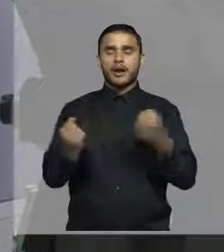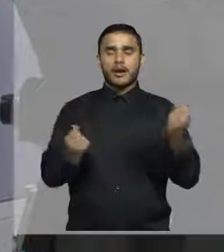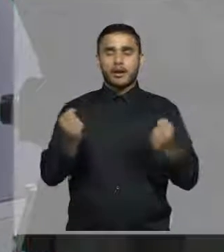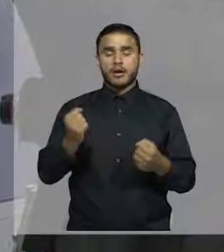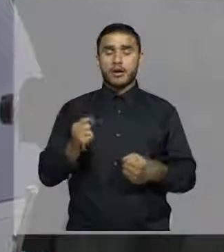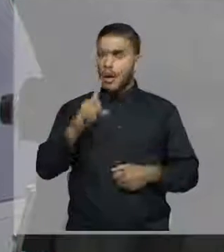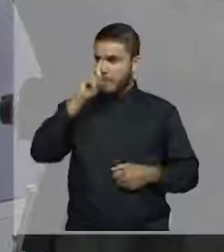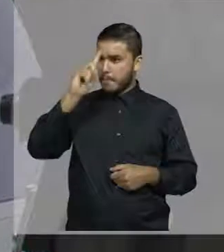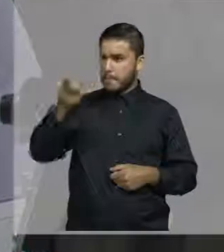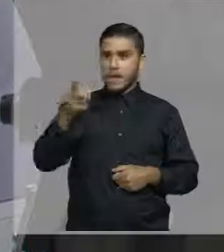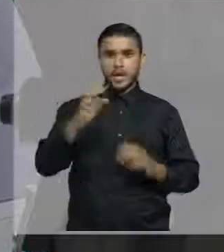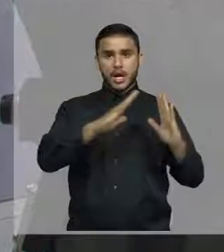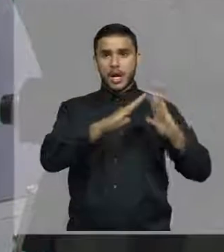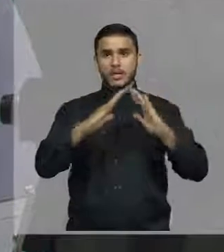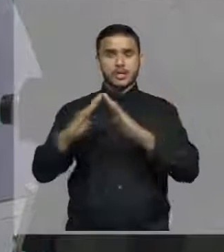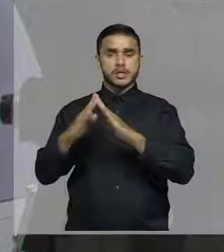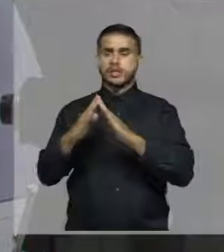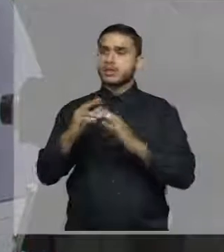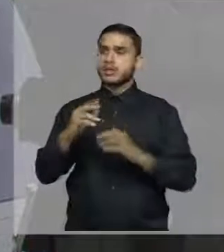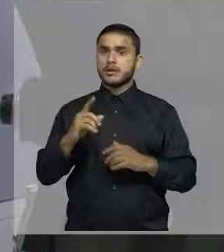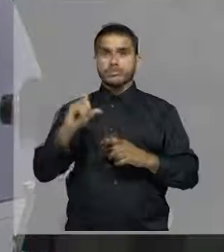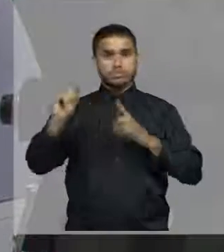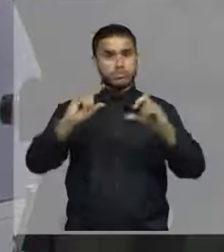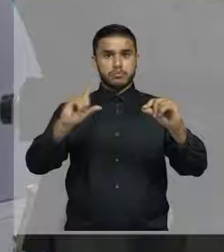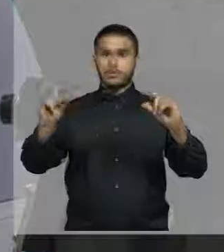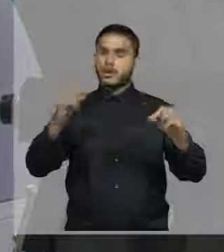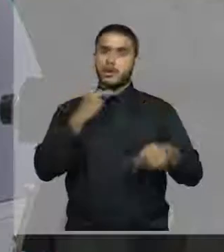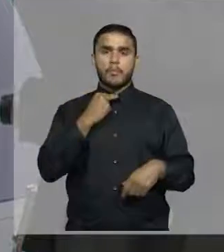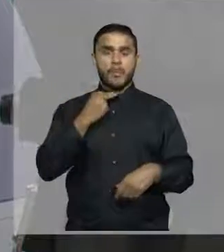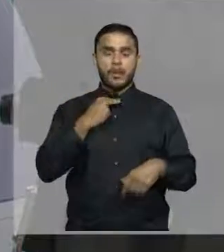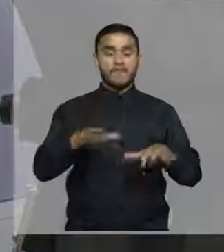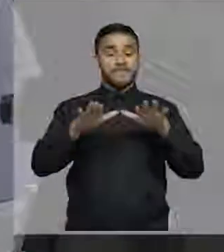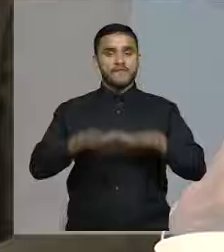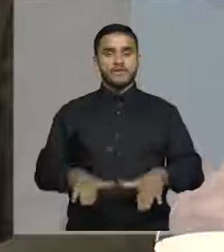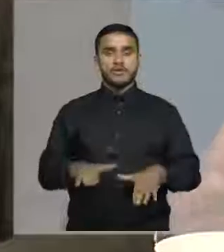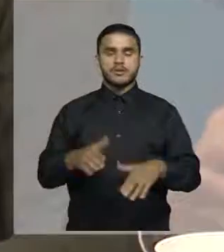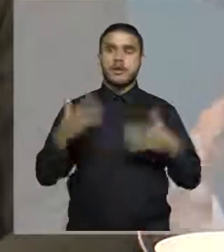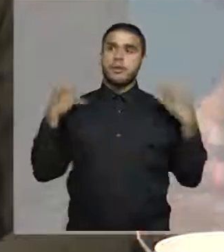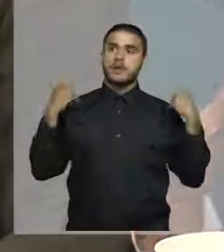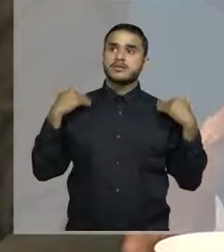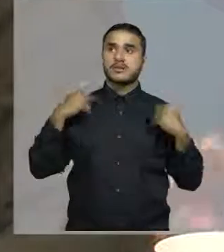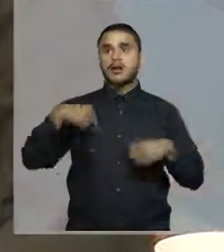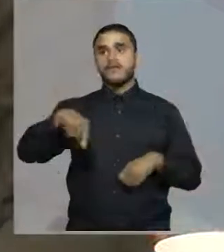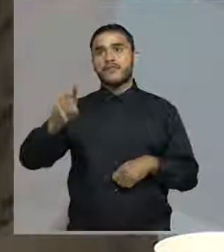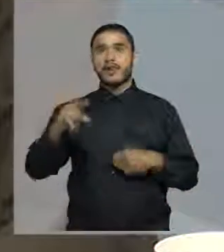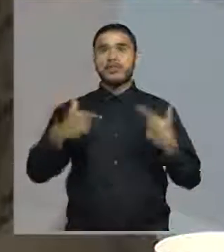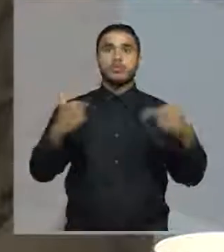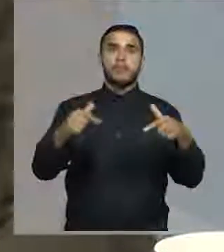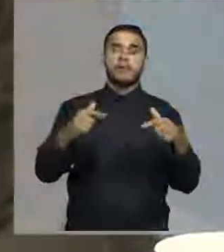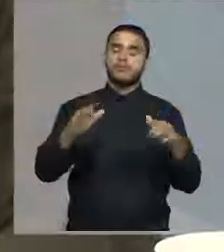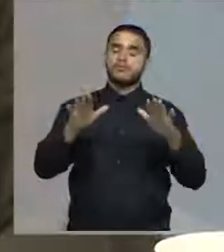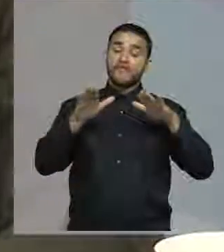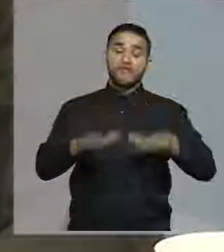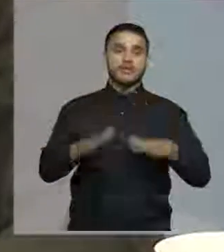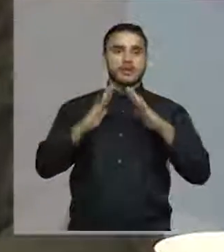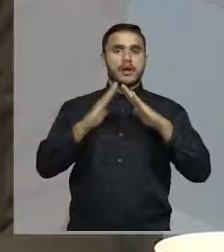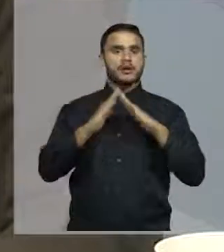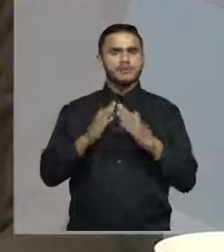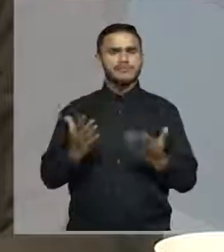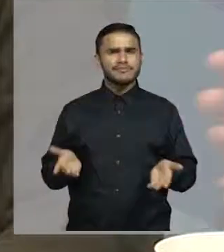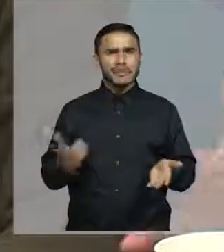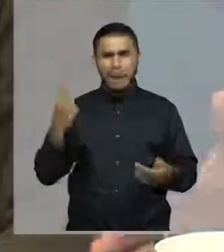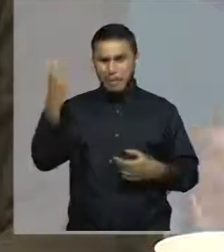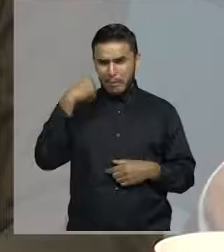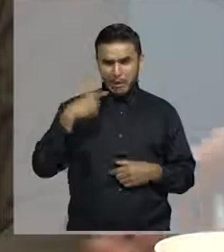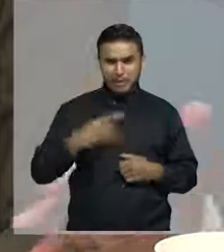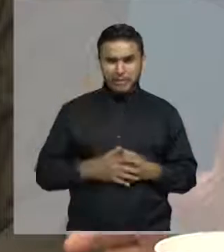recolher. Toque de recolher. Então, eles estão com a capacidade de emitir normas de conduta social.